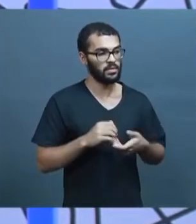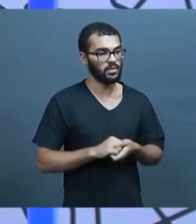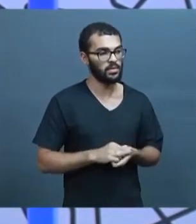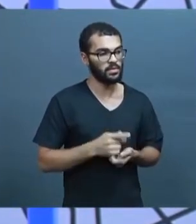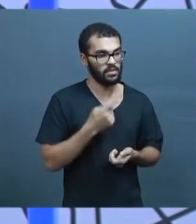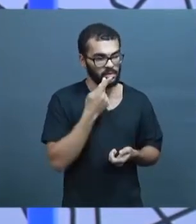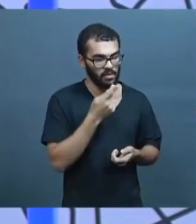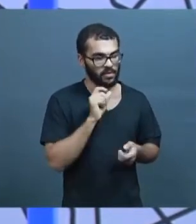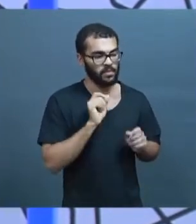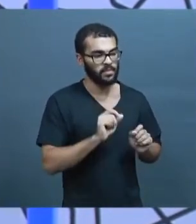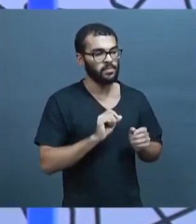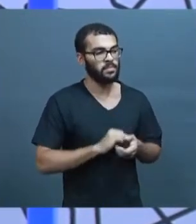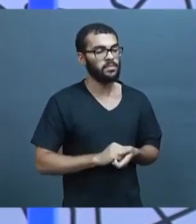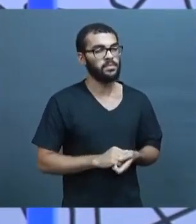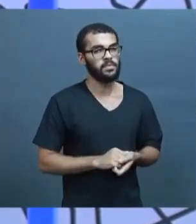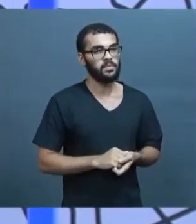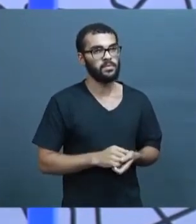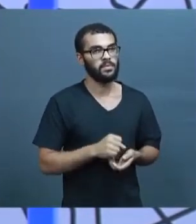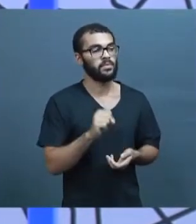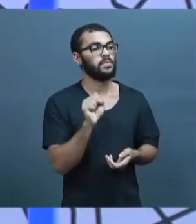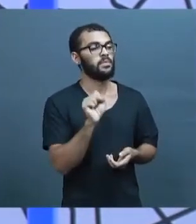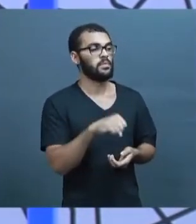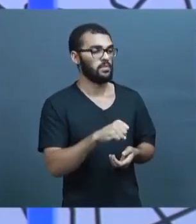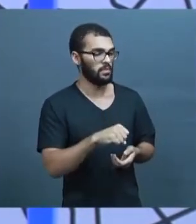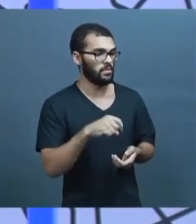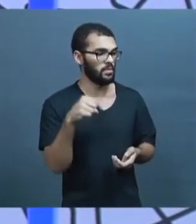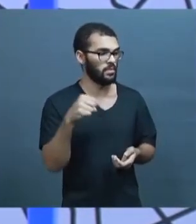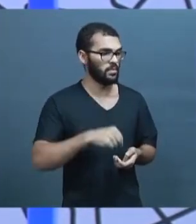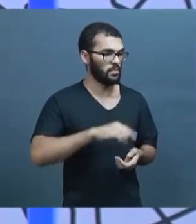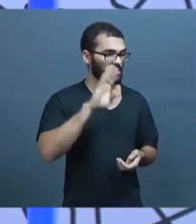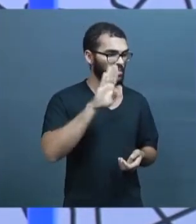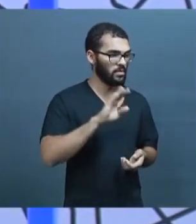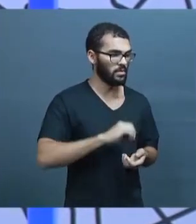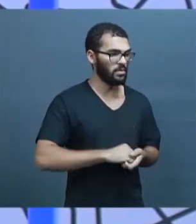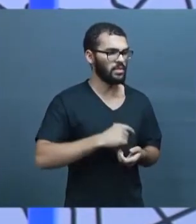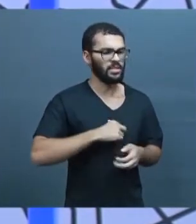Alexandre Valmont e dizer que sim, realmente, o Brasil está cheio de